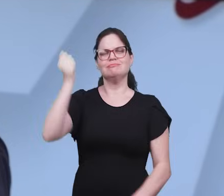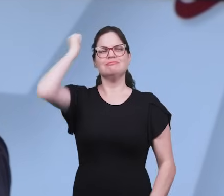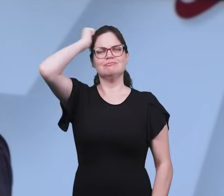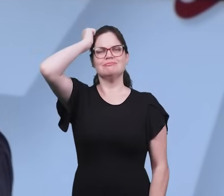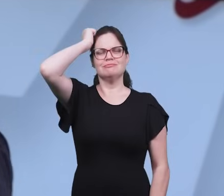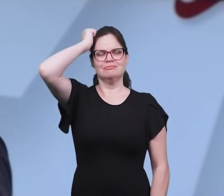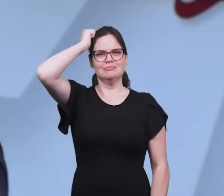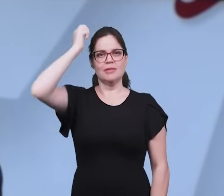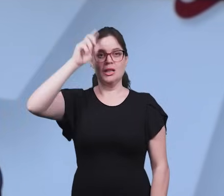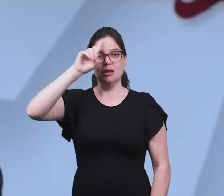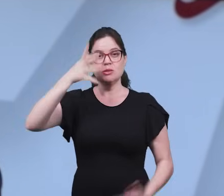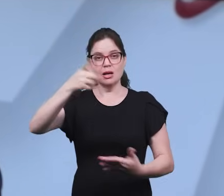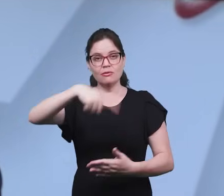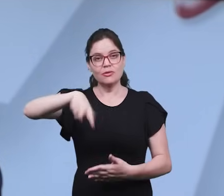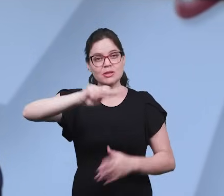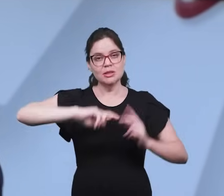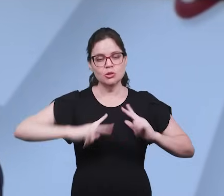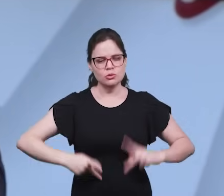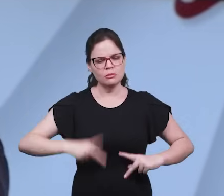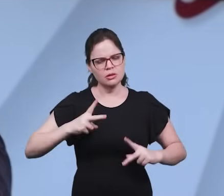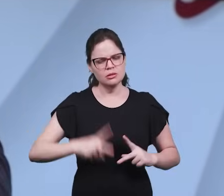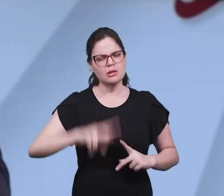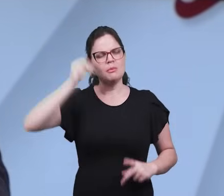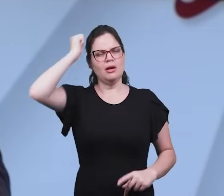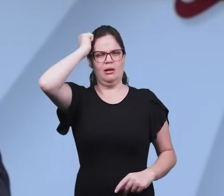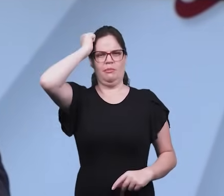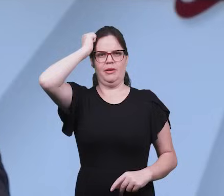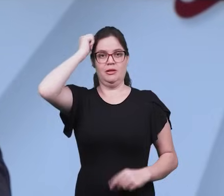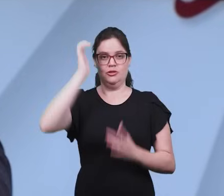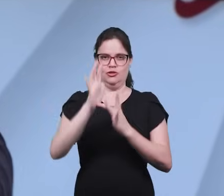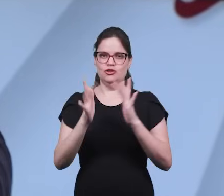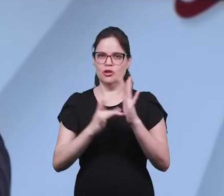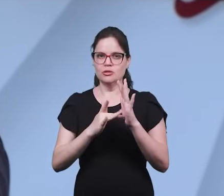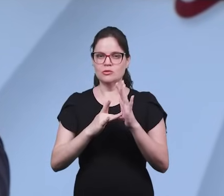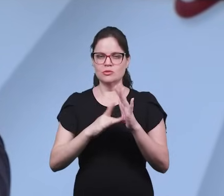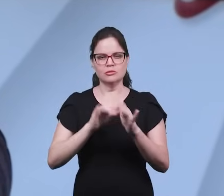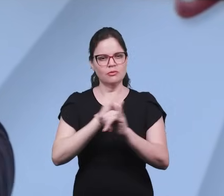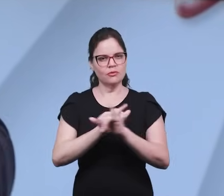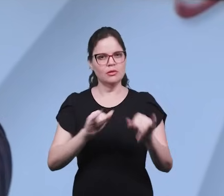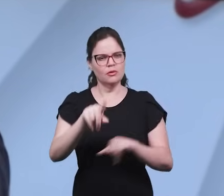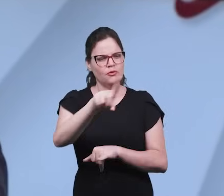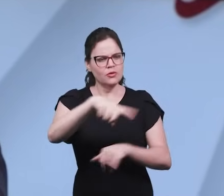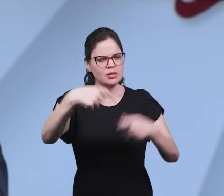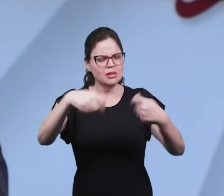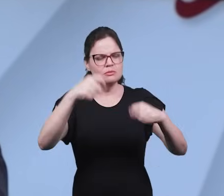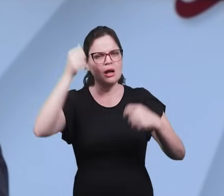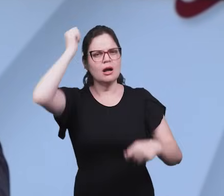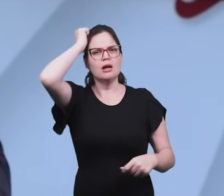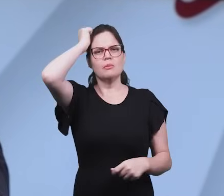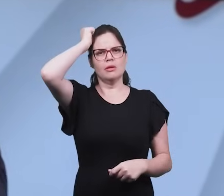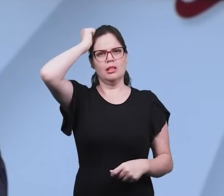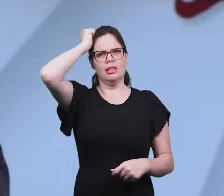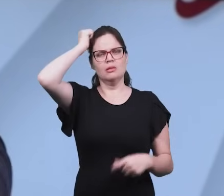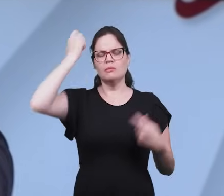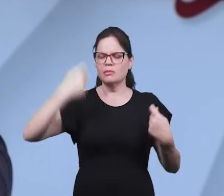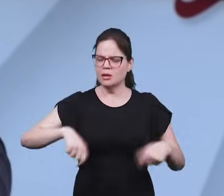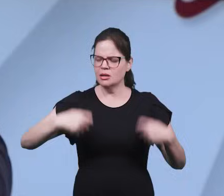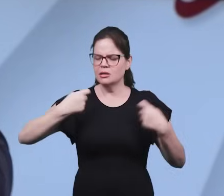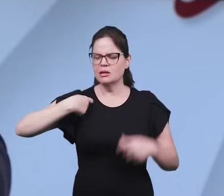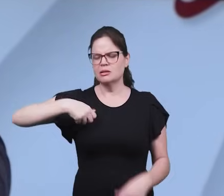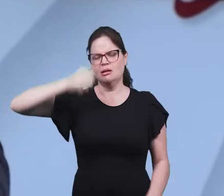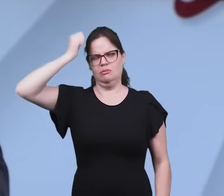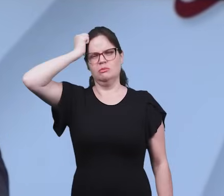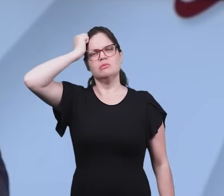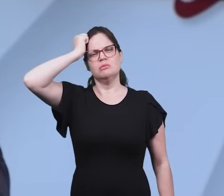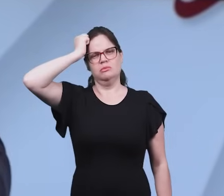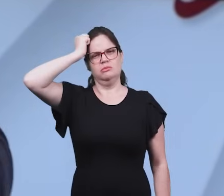quer que o homem se arrependa. Jesus iniciou seu ministério dizendo: arrependei-vos. E hoje a